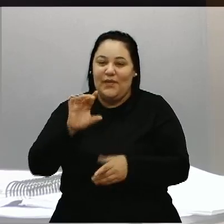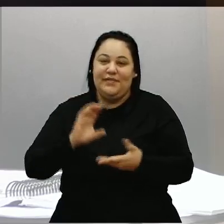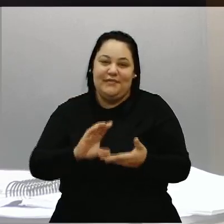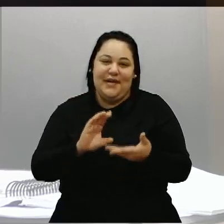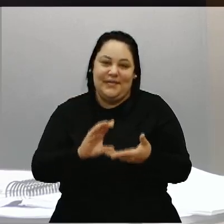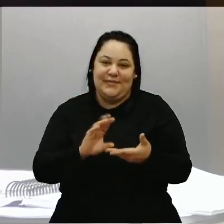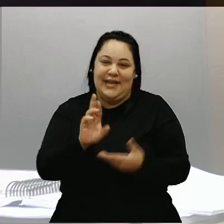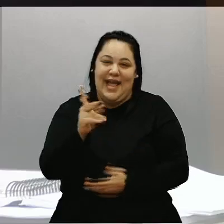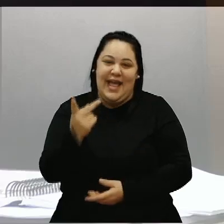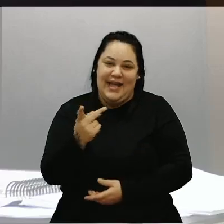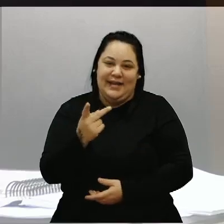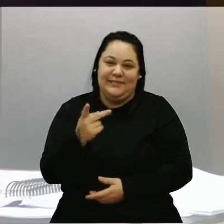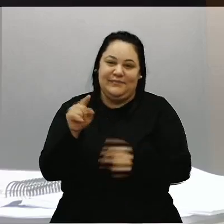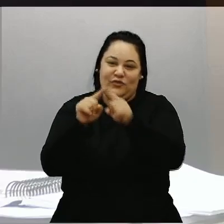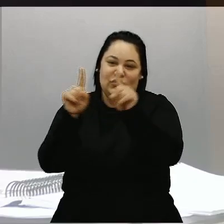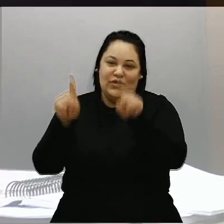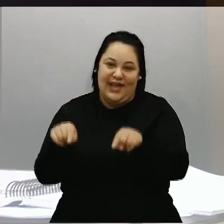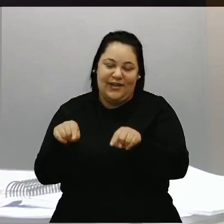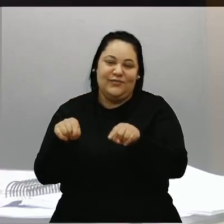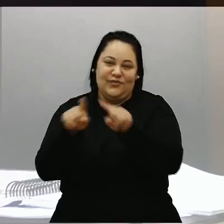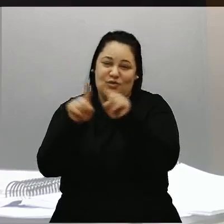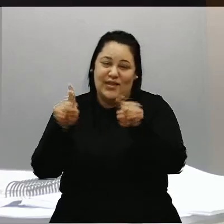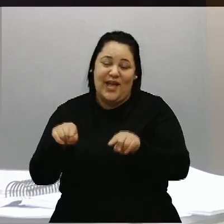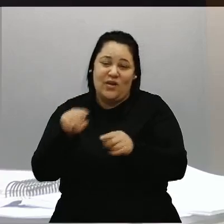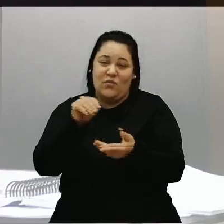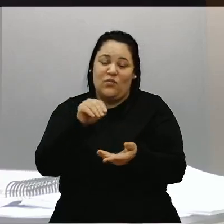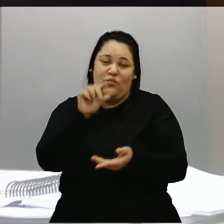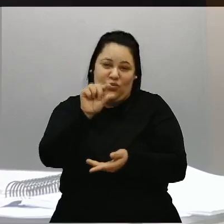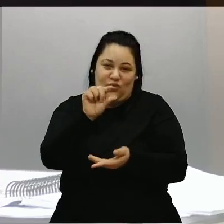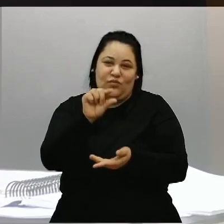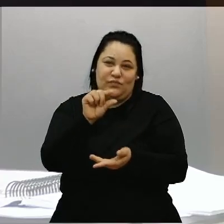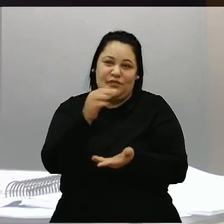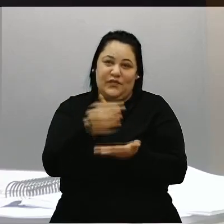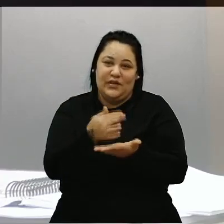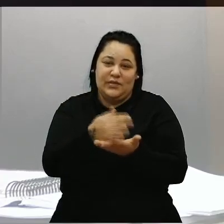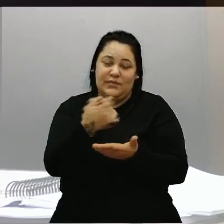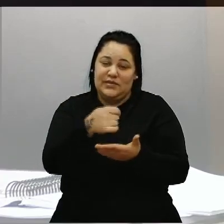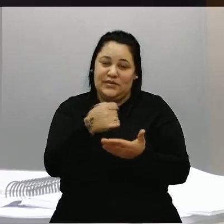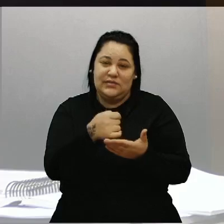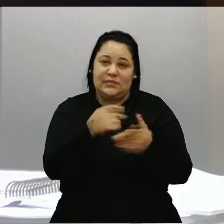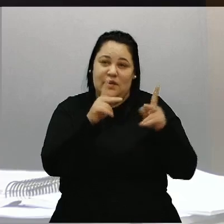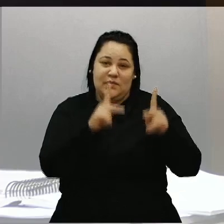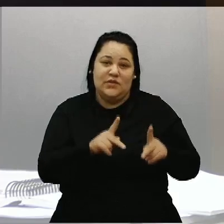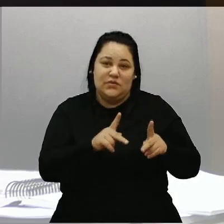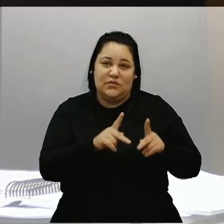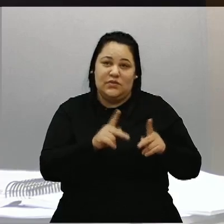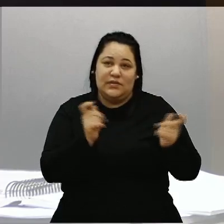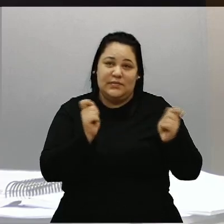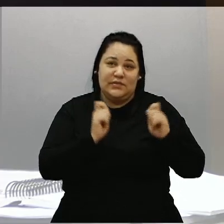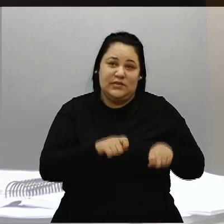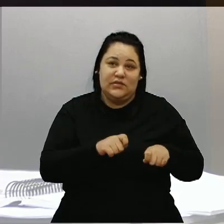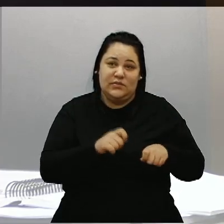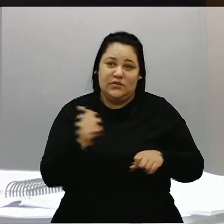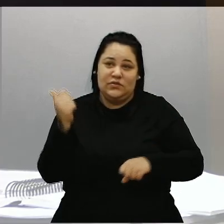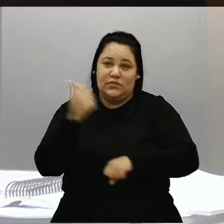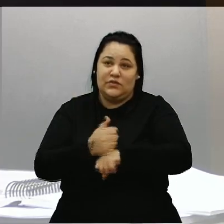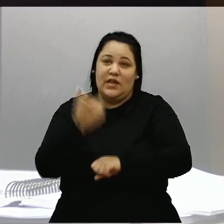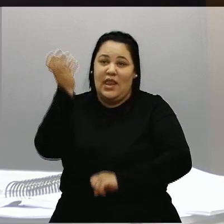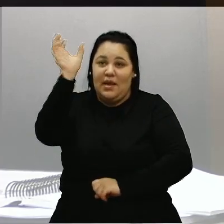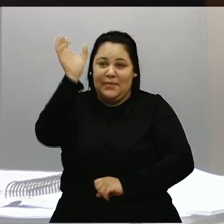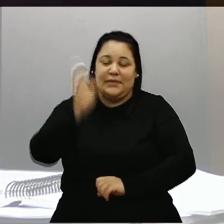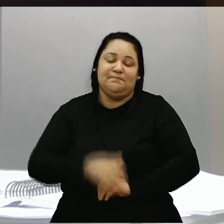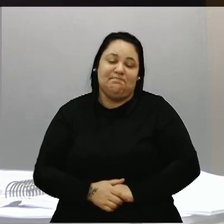para poder trabalhar ótimos projetos, né? E dedicar um cara competente que nem ele para virar trocador de lâmpada.